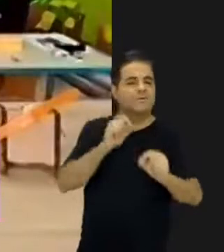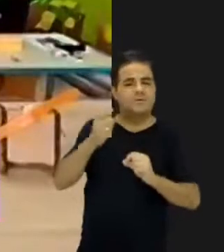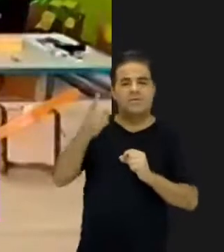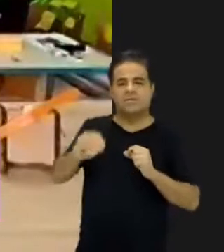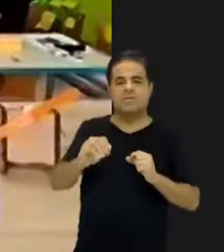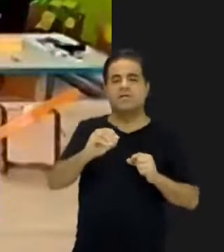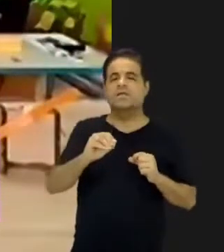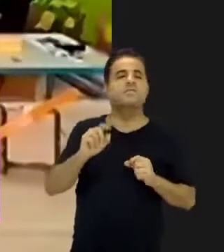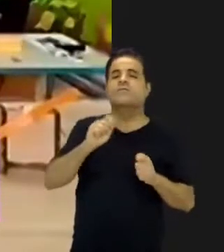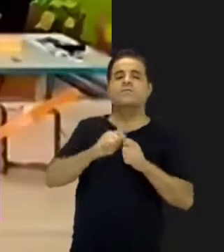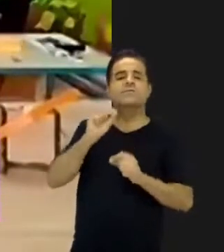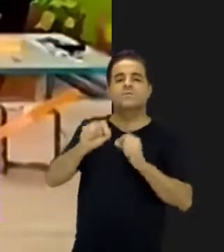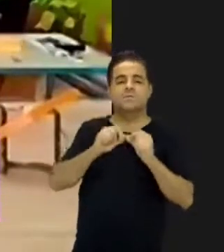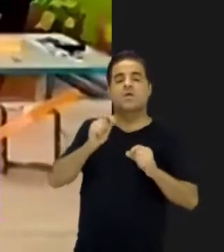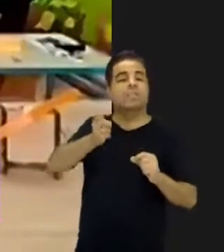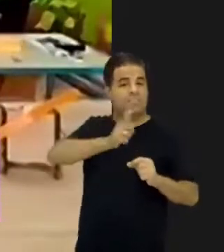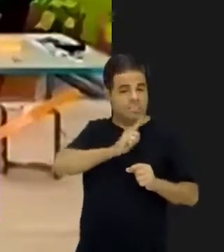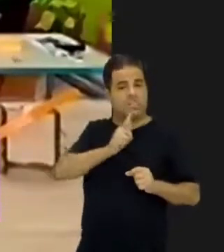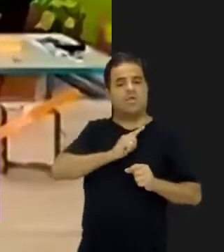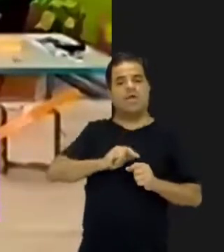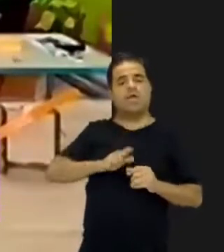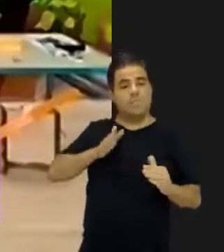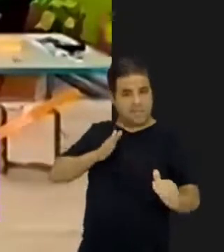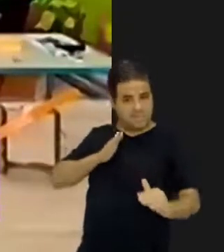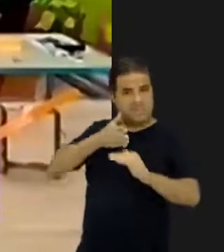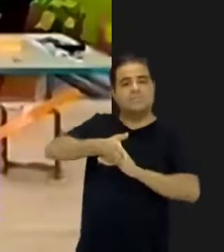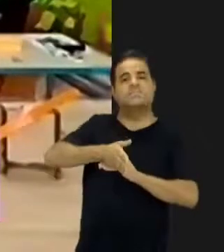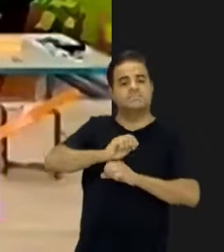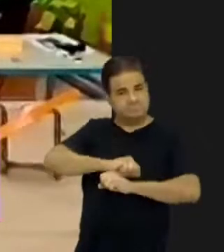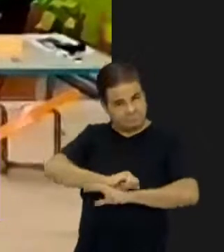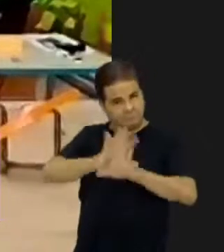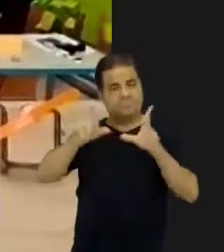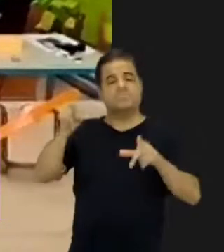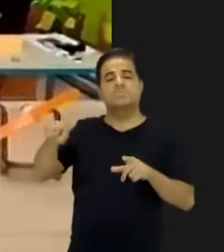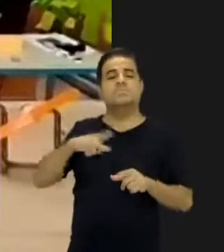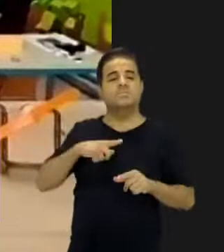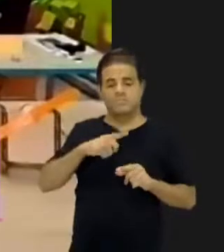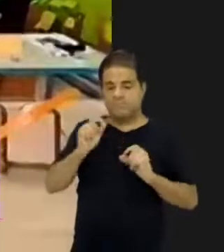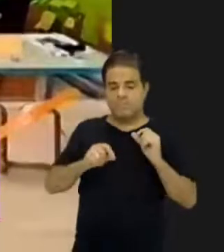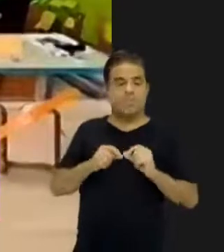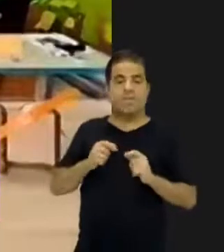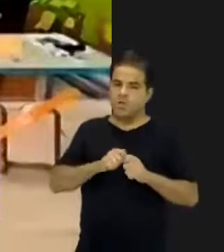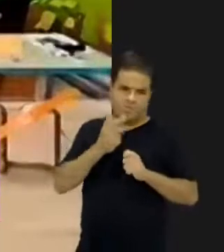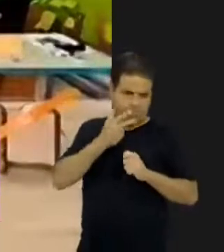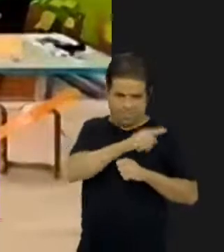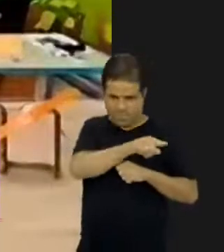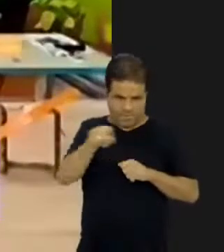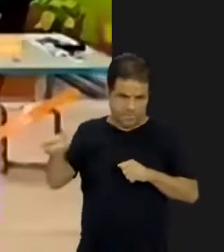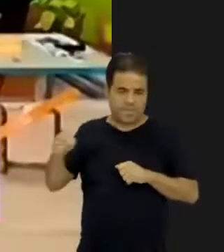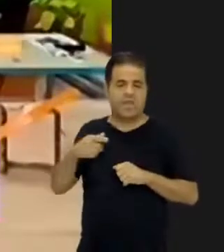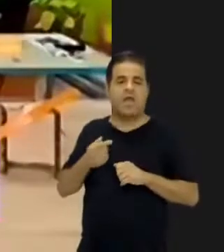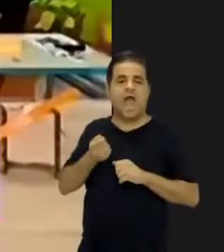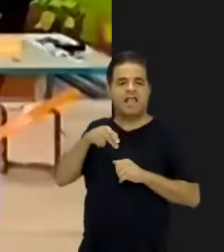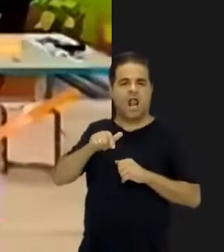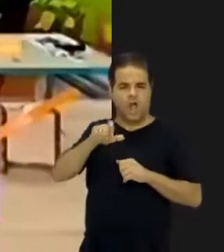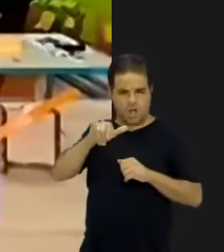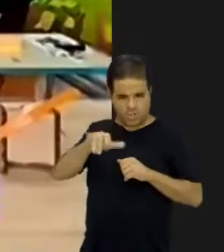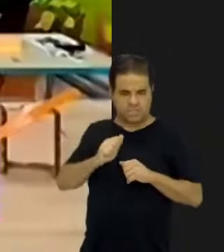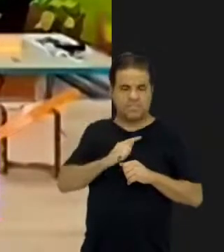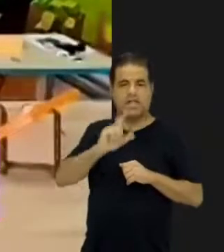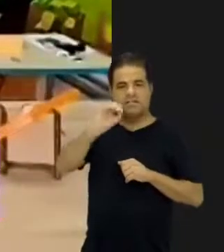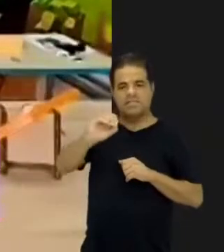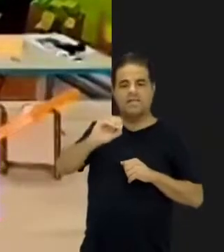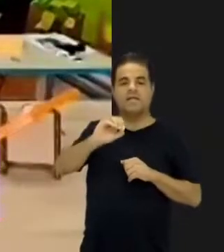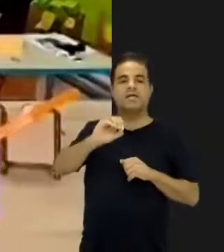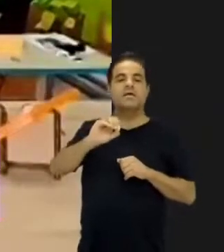10 bits, ele vai fazer o quê? Que eu tenho uma saída com uma precisão melhor. Nesse caso aqui, eu não falei para vocês que no analógico ele tem